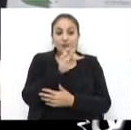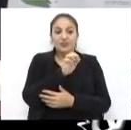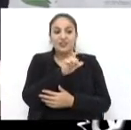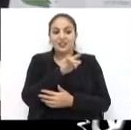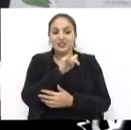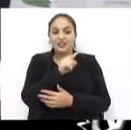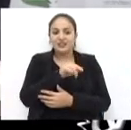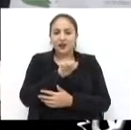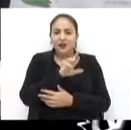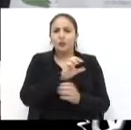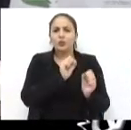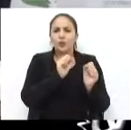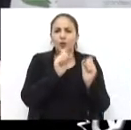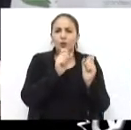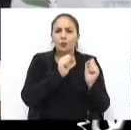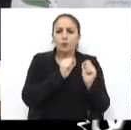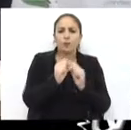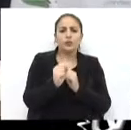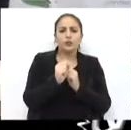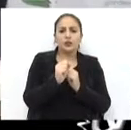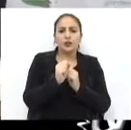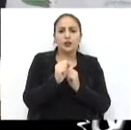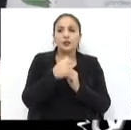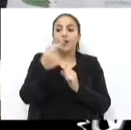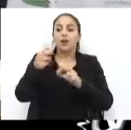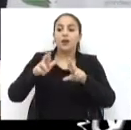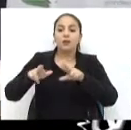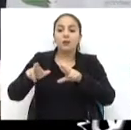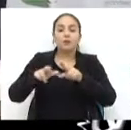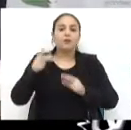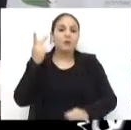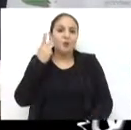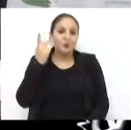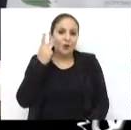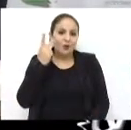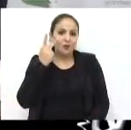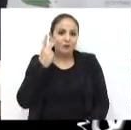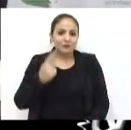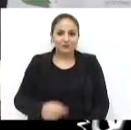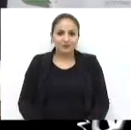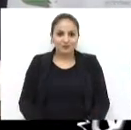ter, juntamente com o Eliseu e com o Lisandro, estar na região de São Paulo,